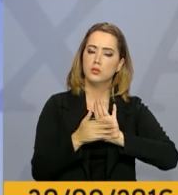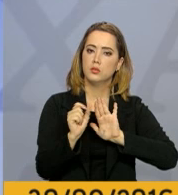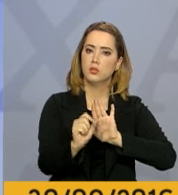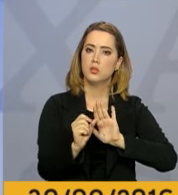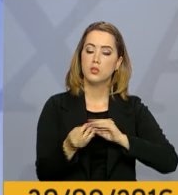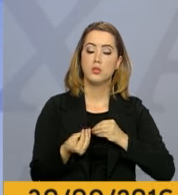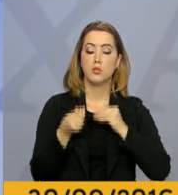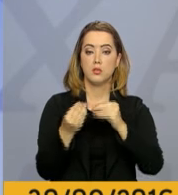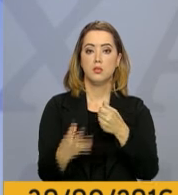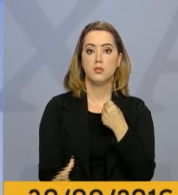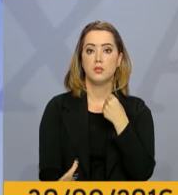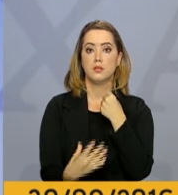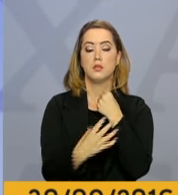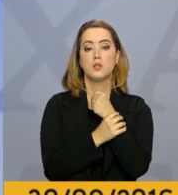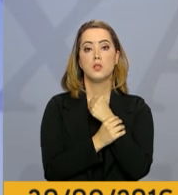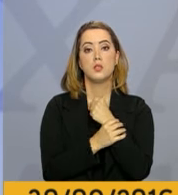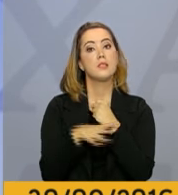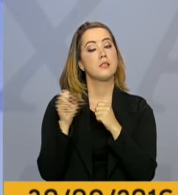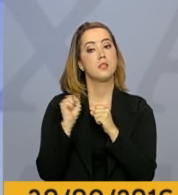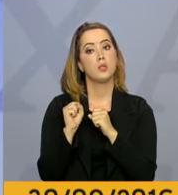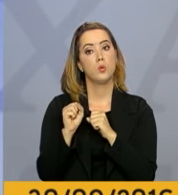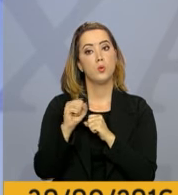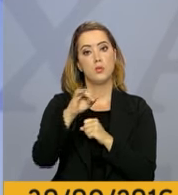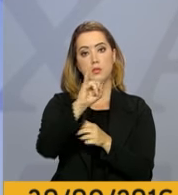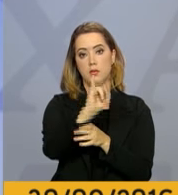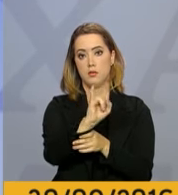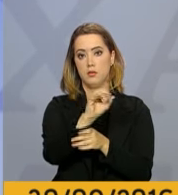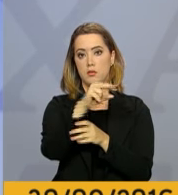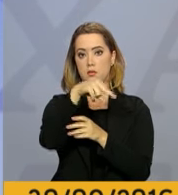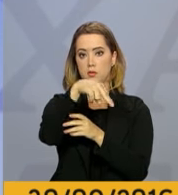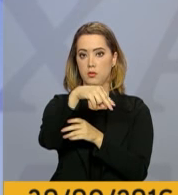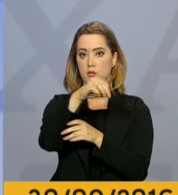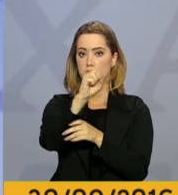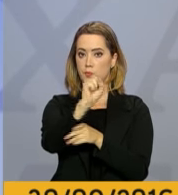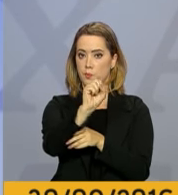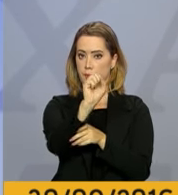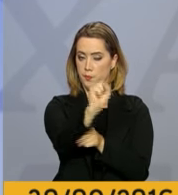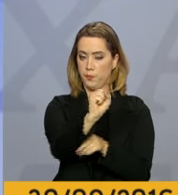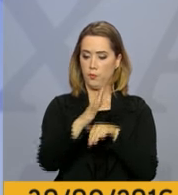assegure a viabilidade da Previdência ao longo do tempo.